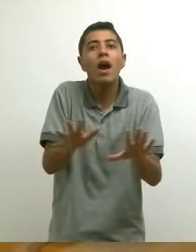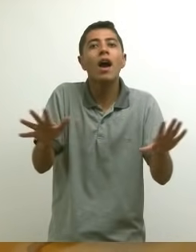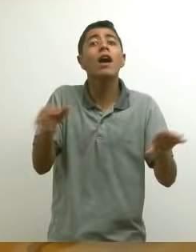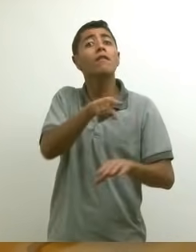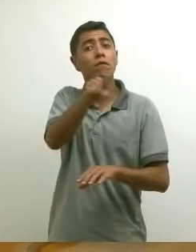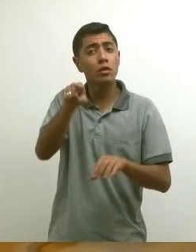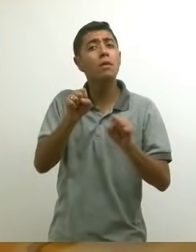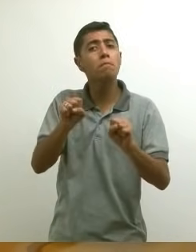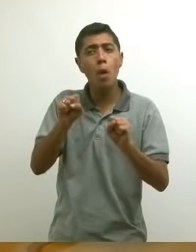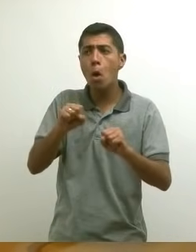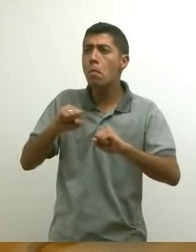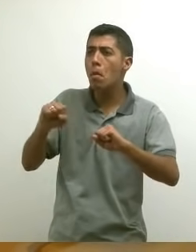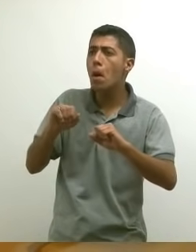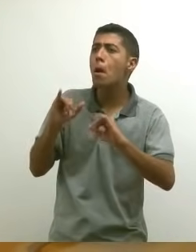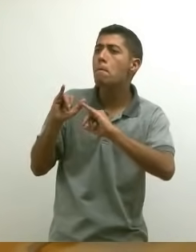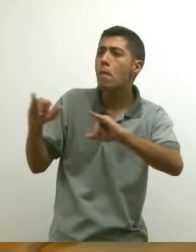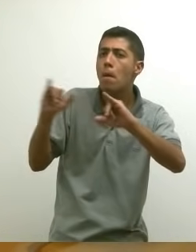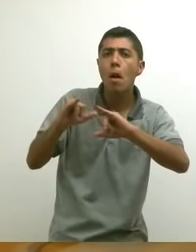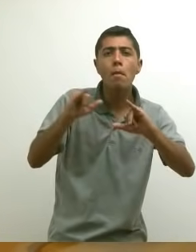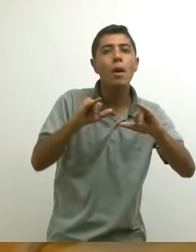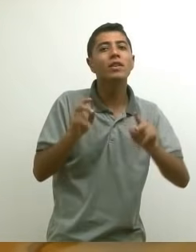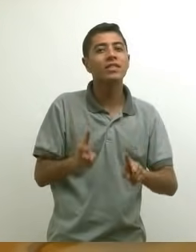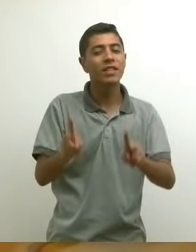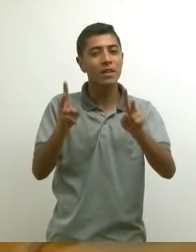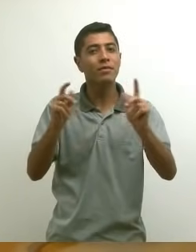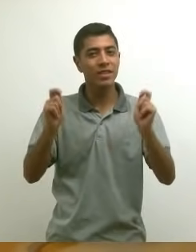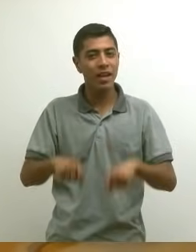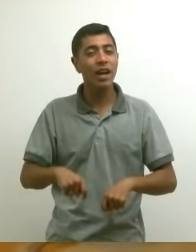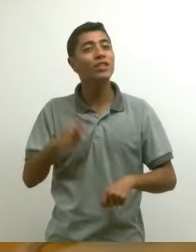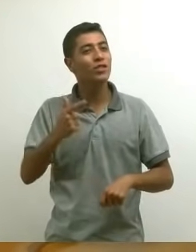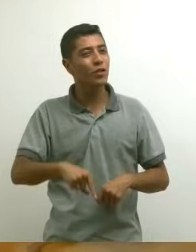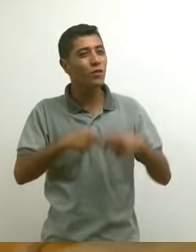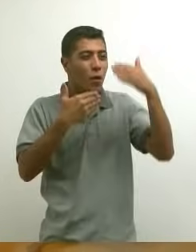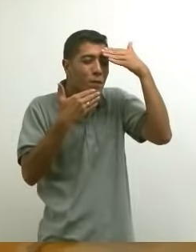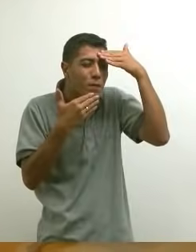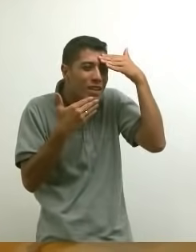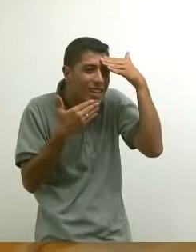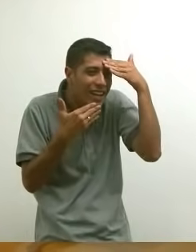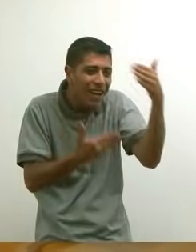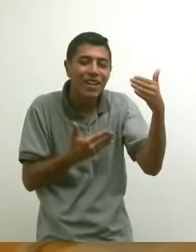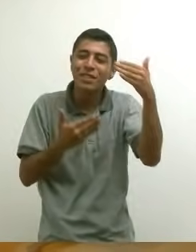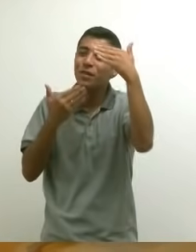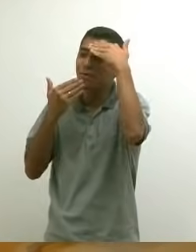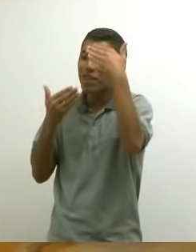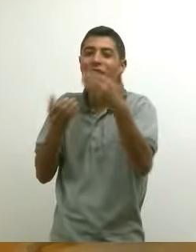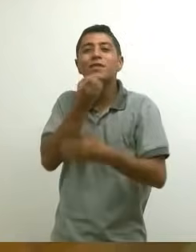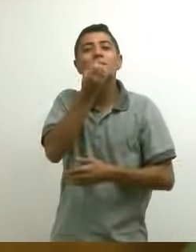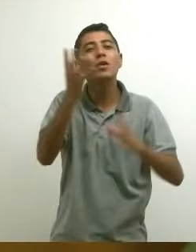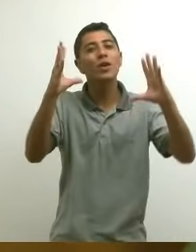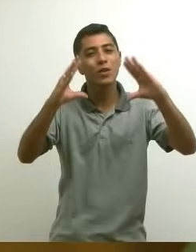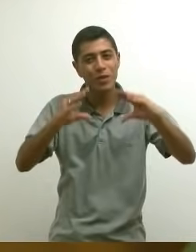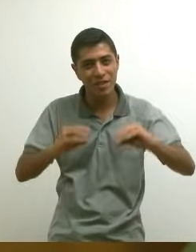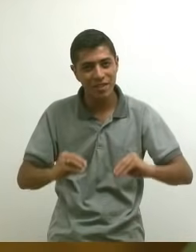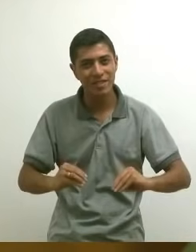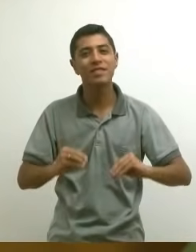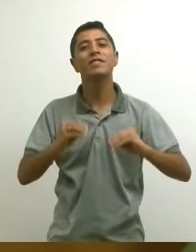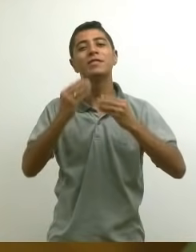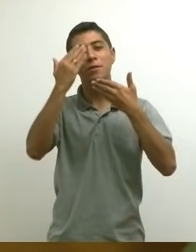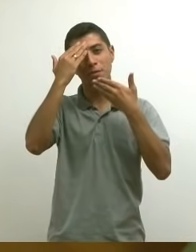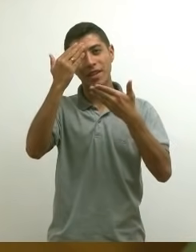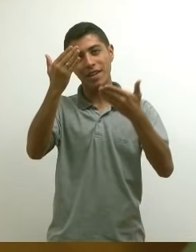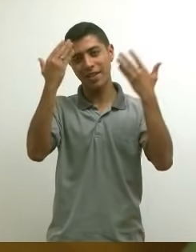refletir mais uma vez cada muito obrigado aqui pela sua participação tá bom obrigada gente boa noite obrigado